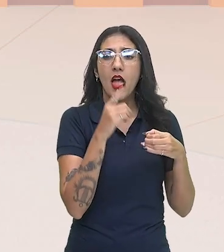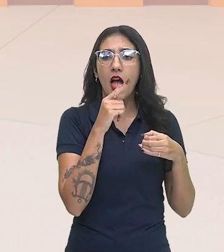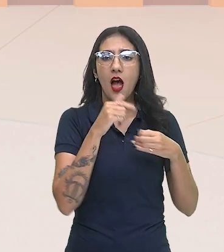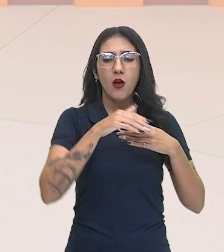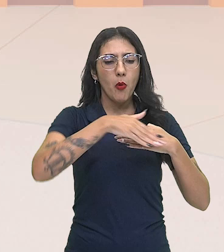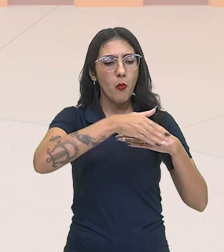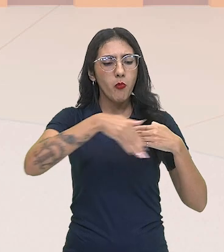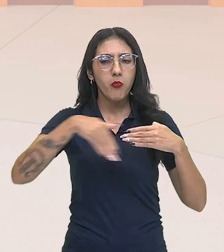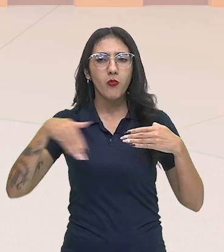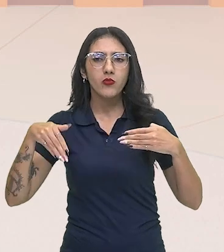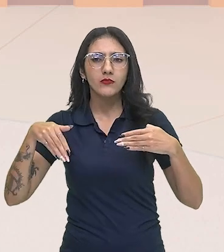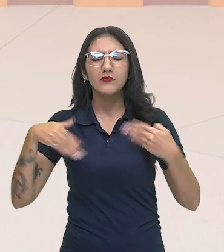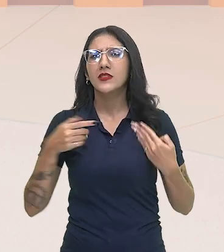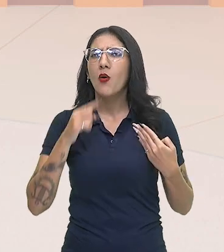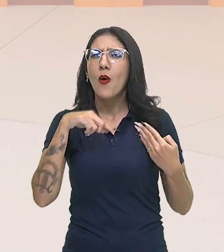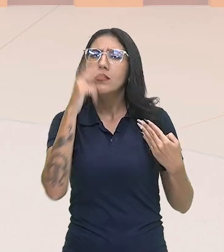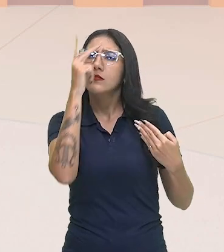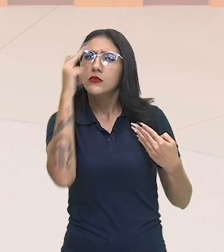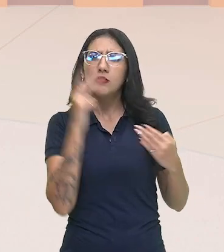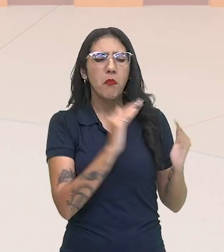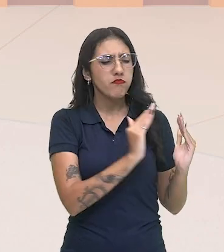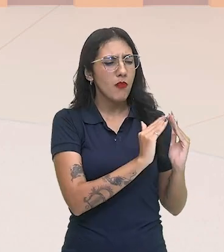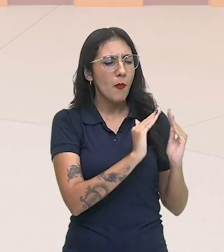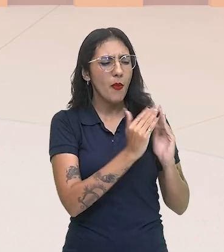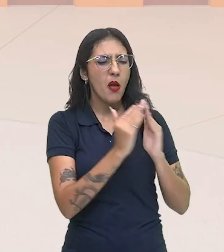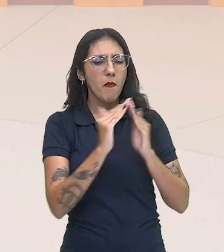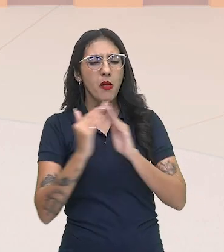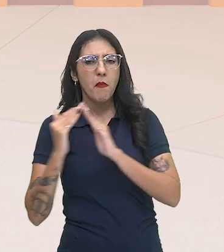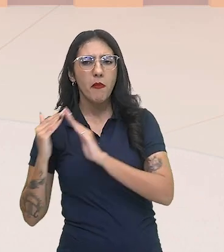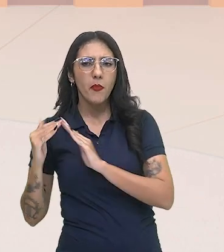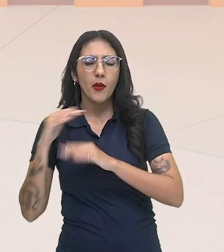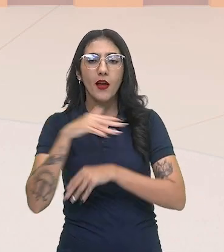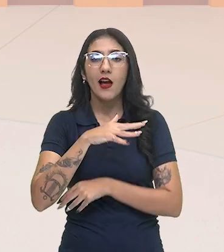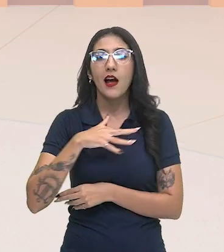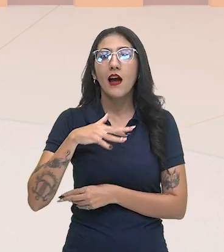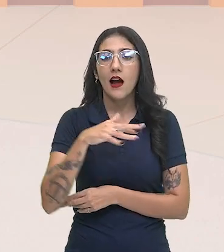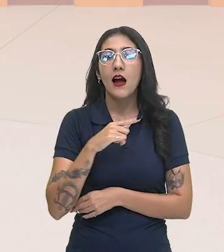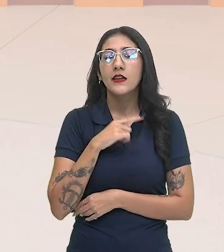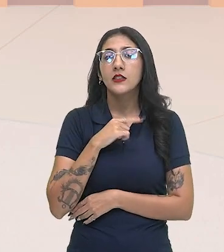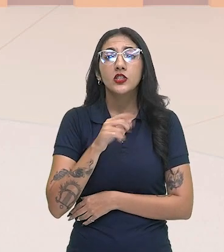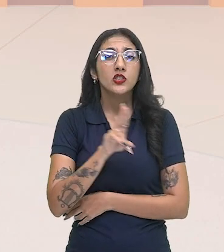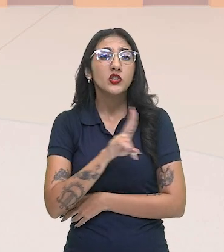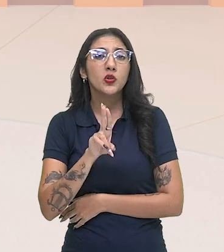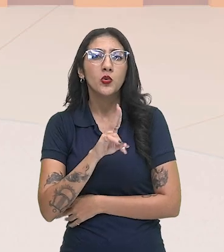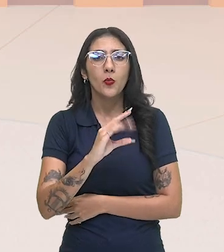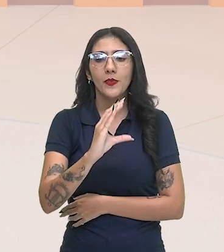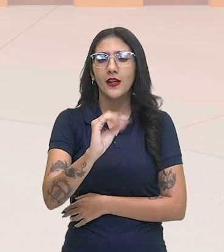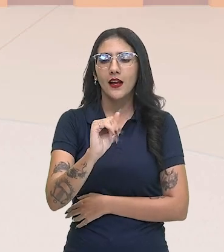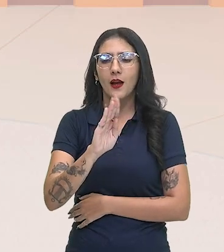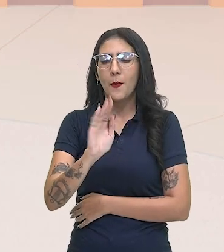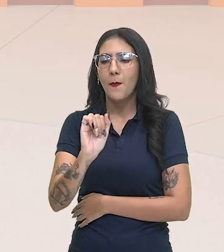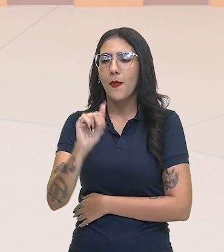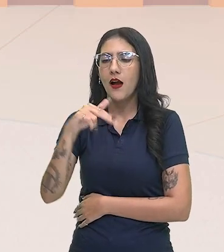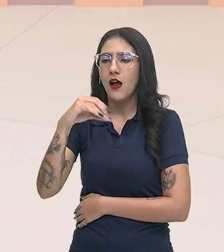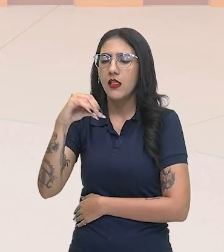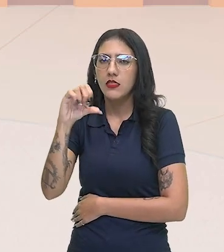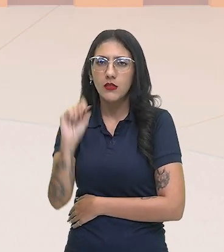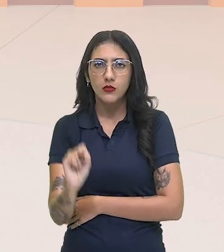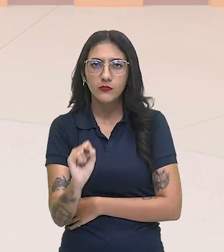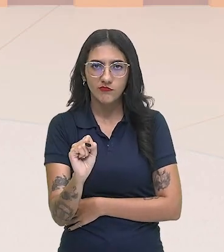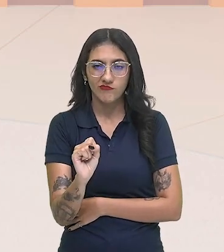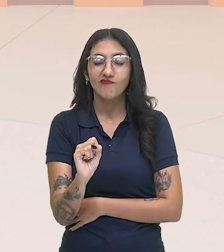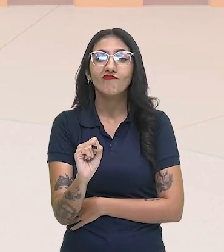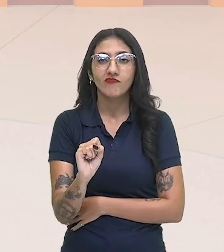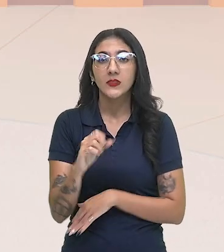pessoas que moravam em cabanas na beira dos rios eram chamadas de cabanos. Essa